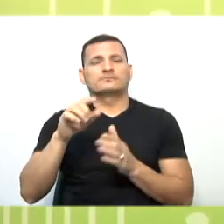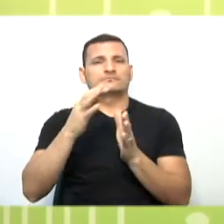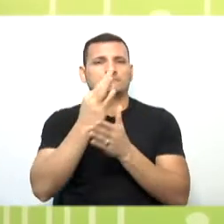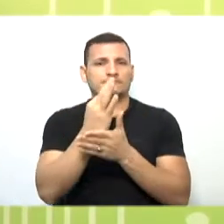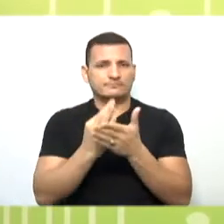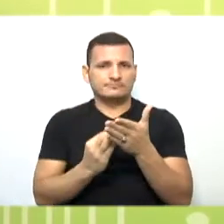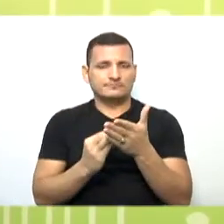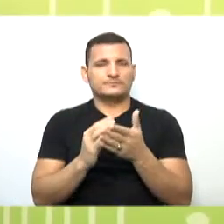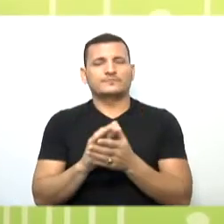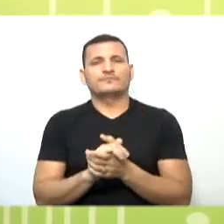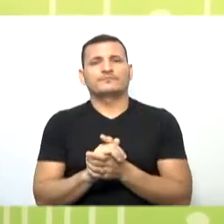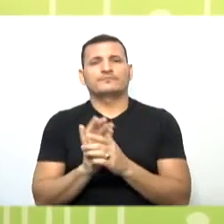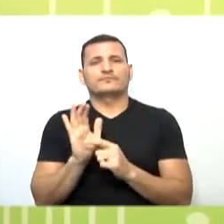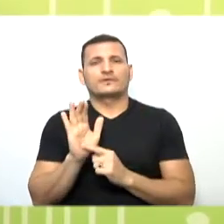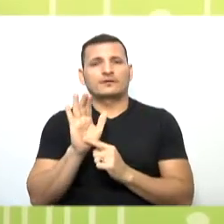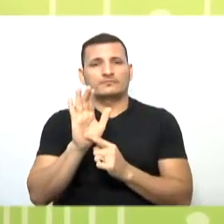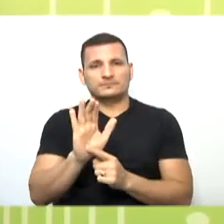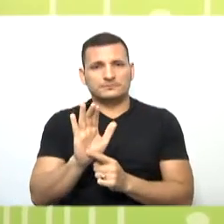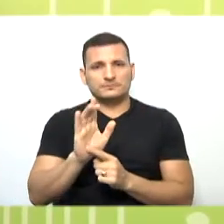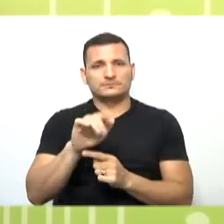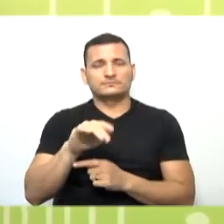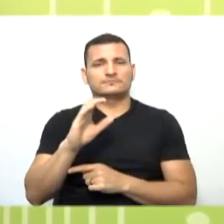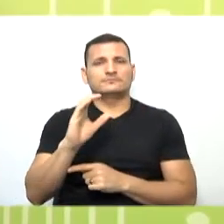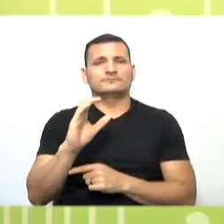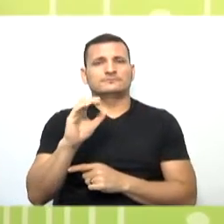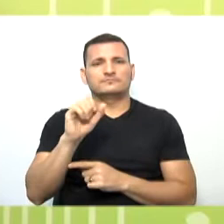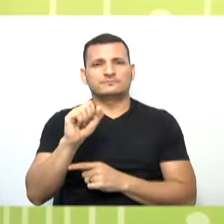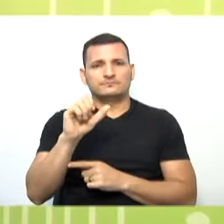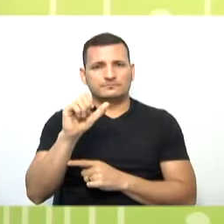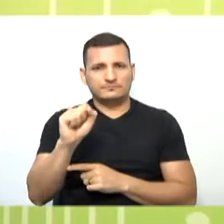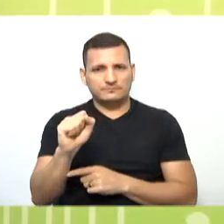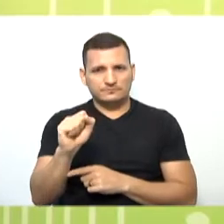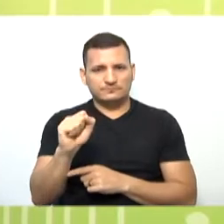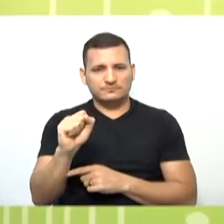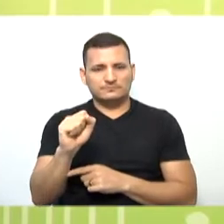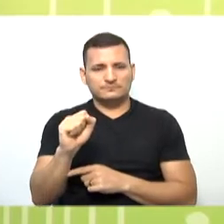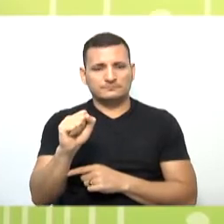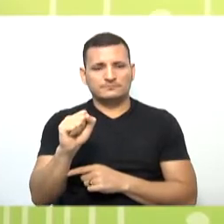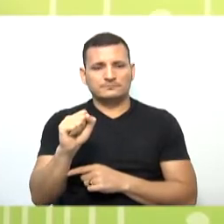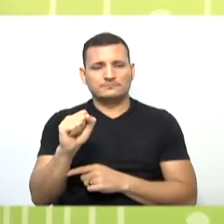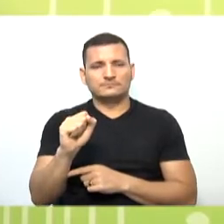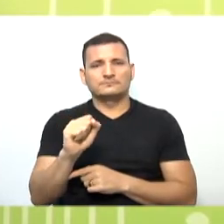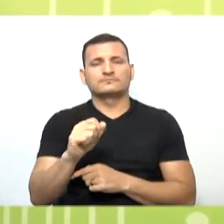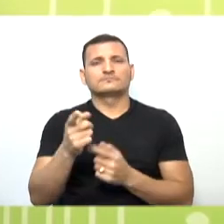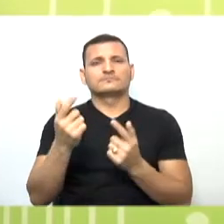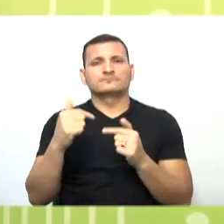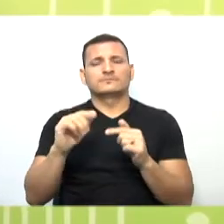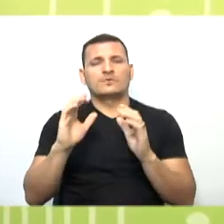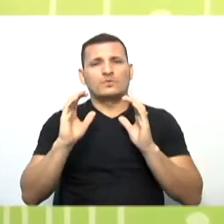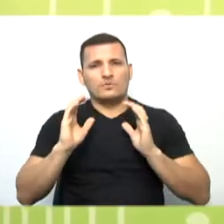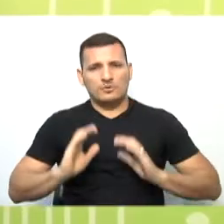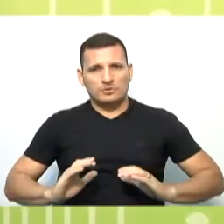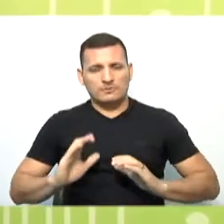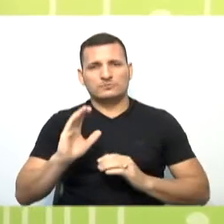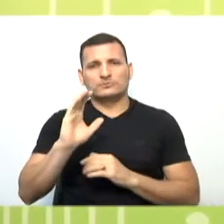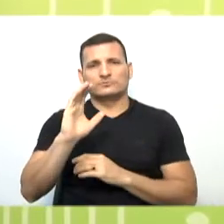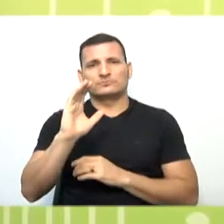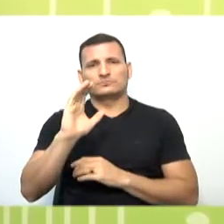certo? A apresentação, que é feita com CSS, e o comportamento é feito